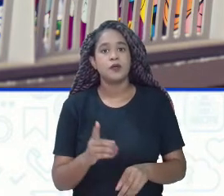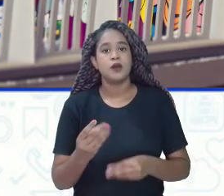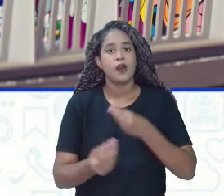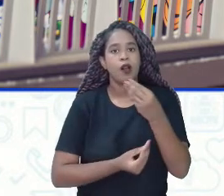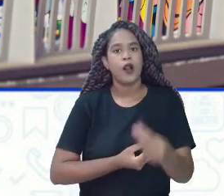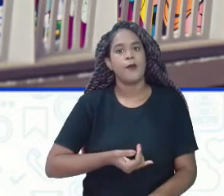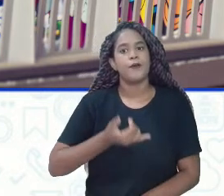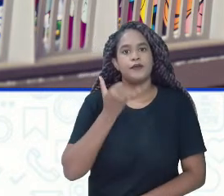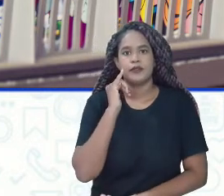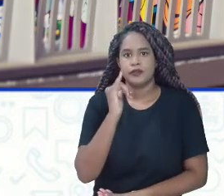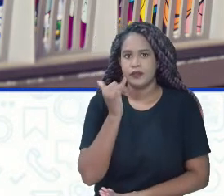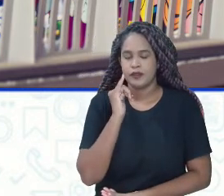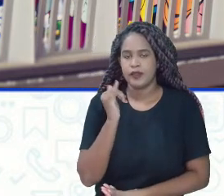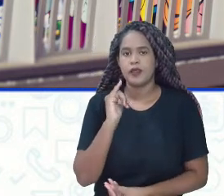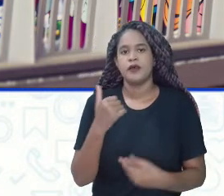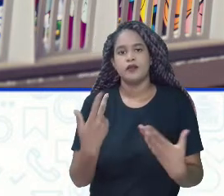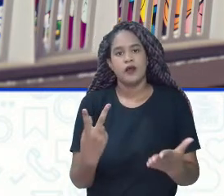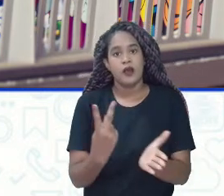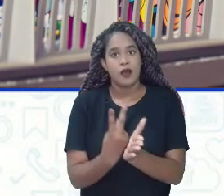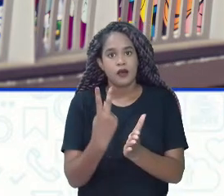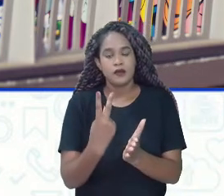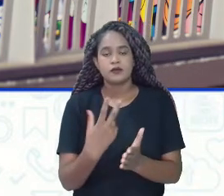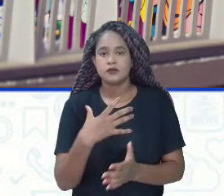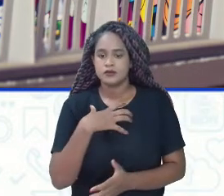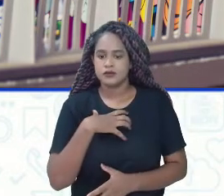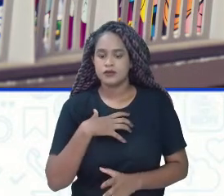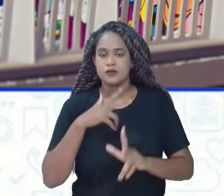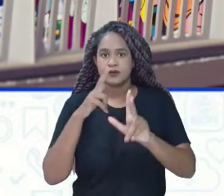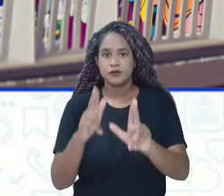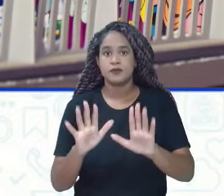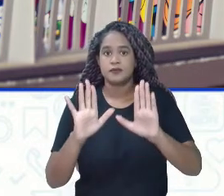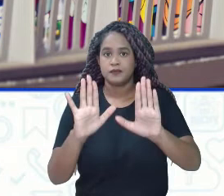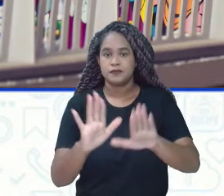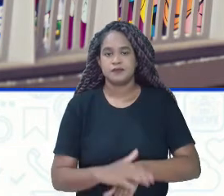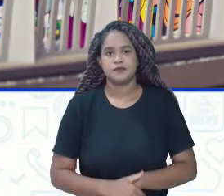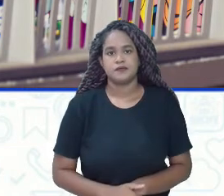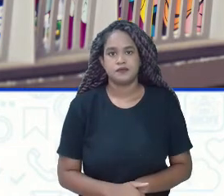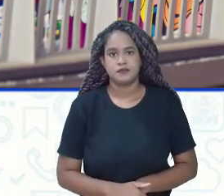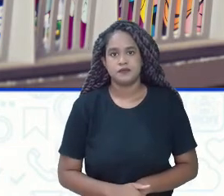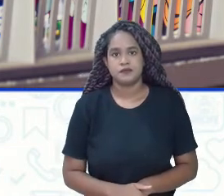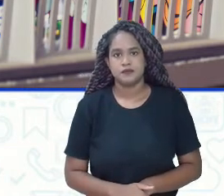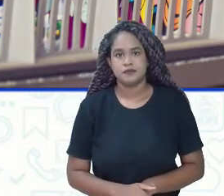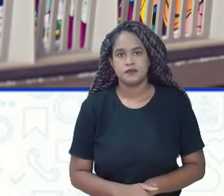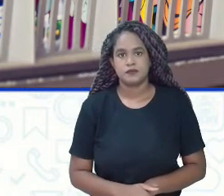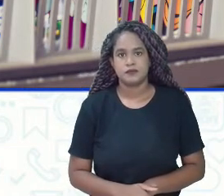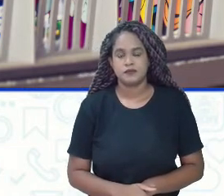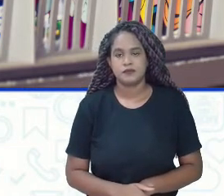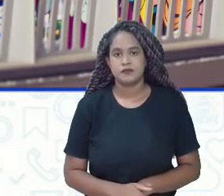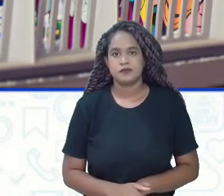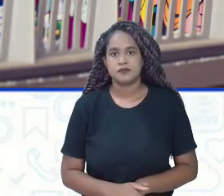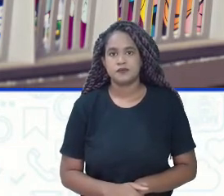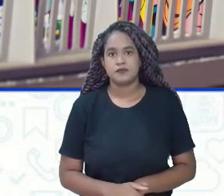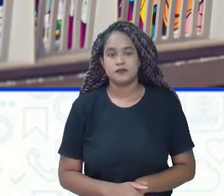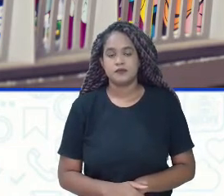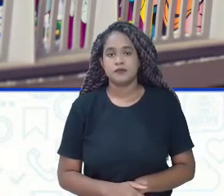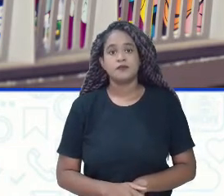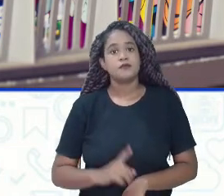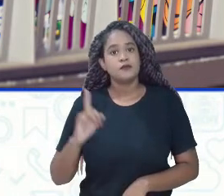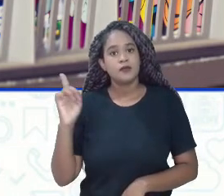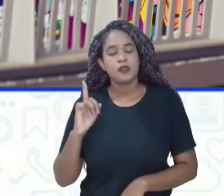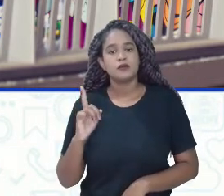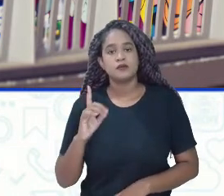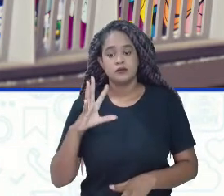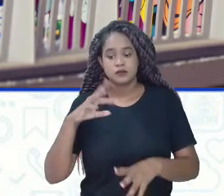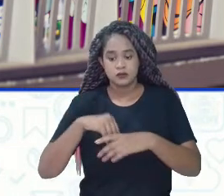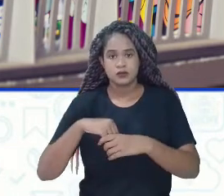narrativa, tudo isso acontece da mesma forma, só que esses books, esses comic books